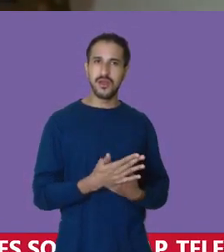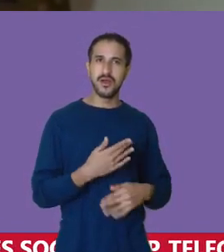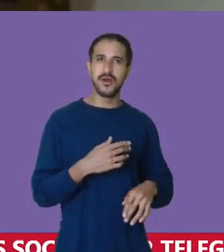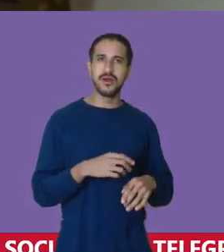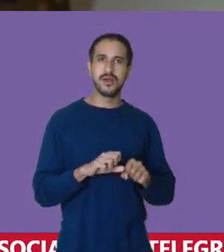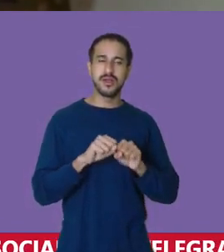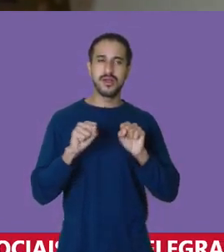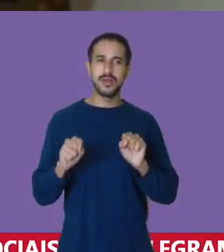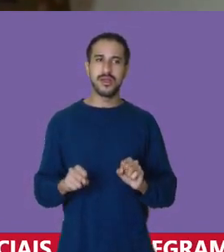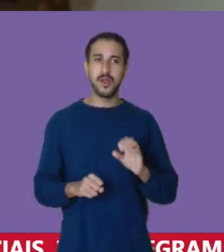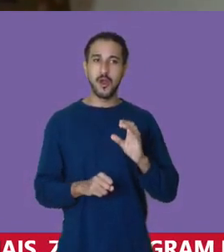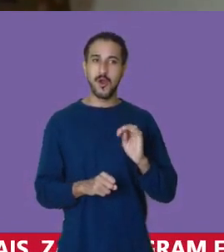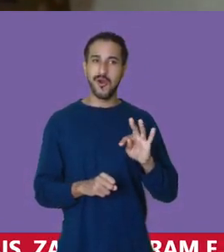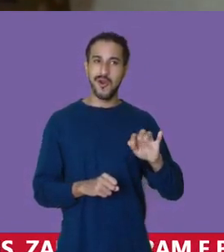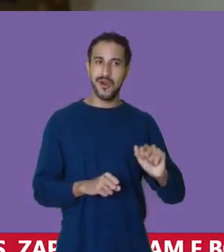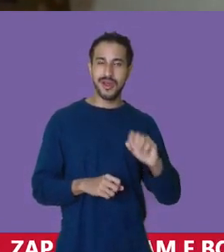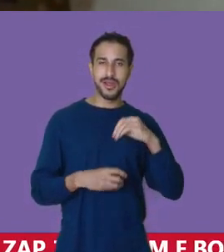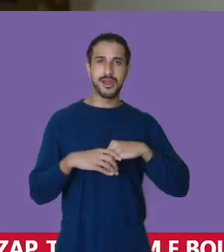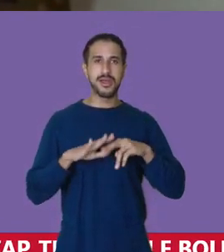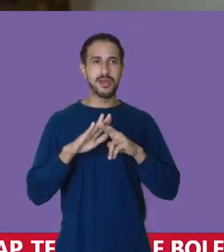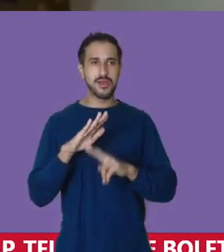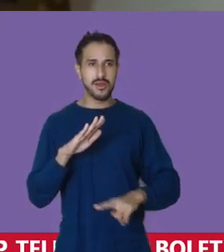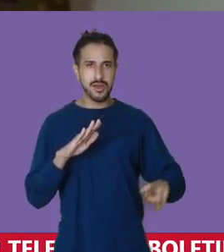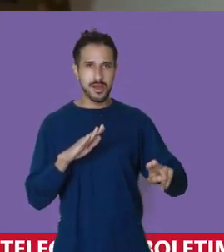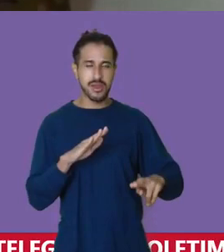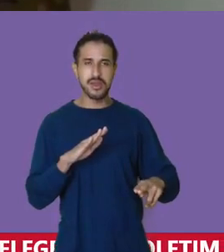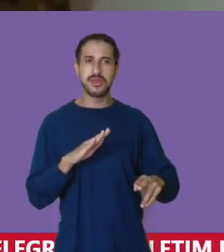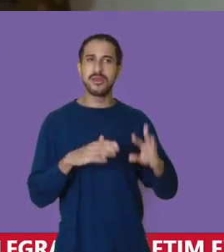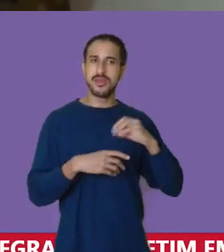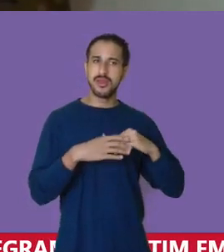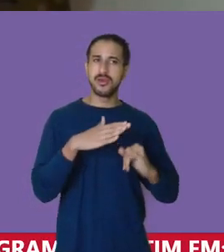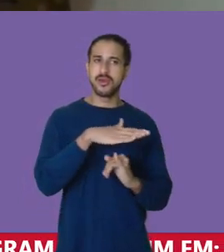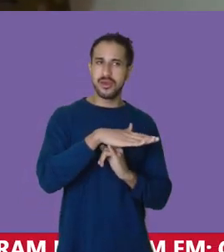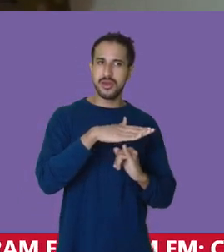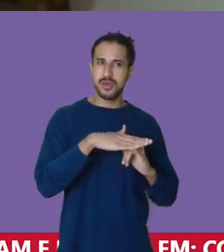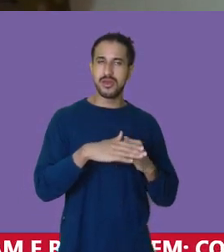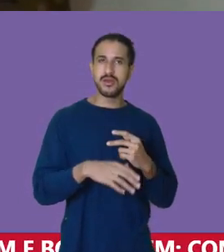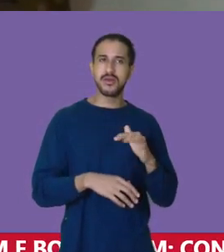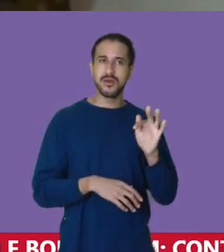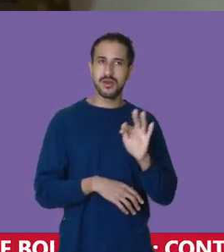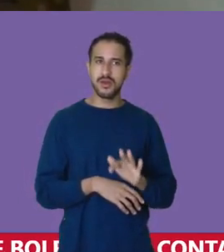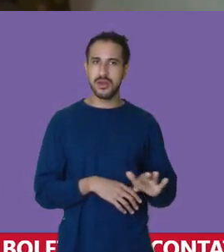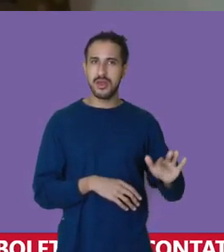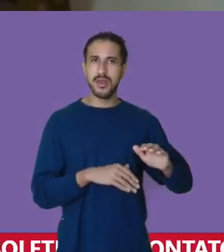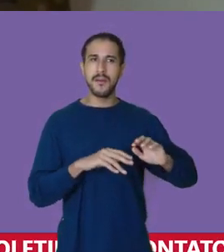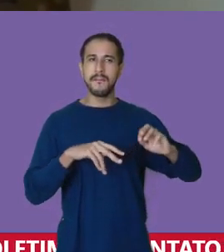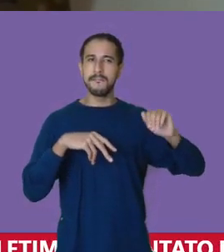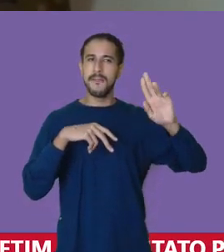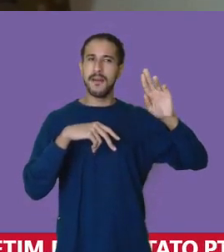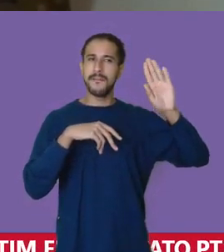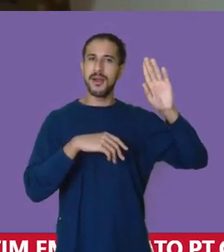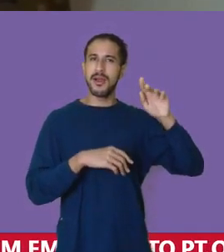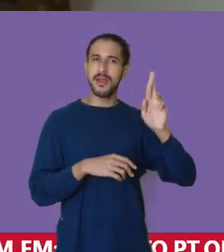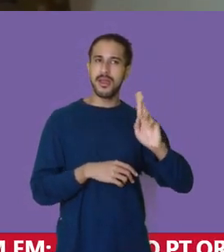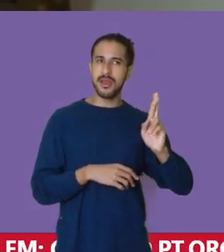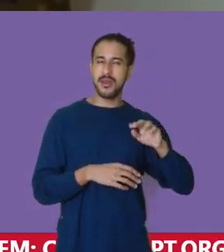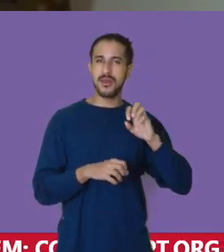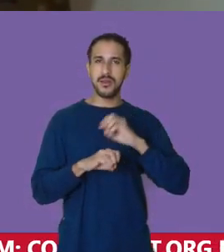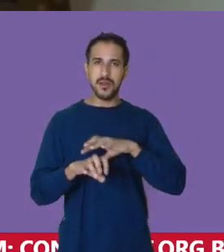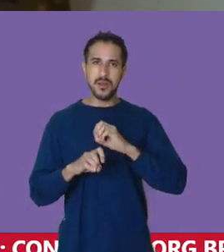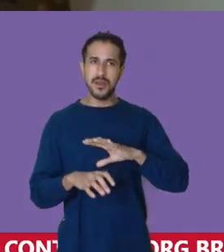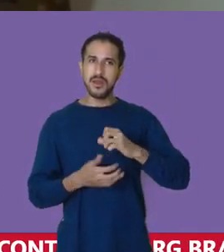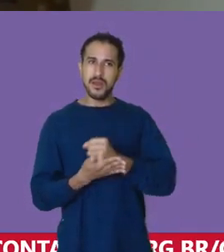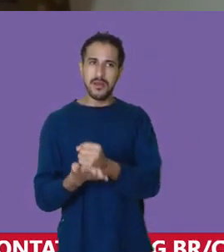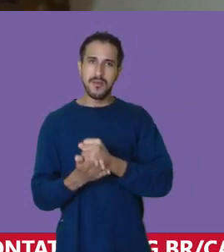do sistema de cotas nas universidades, nos próprios institutos federais, mais recursos na educação, na